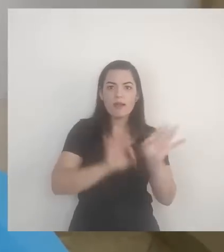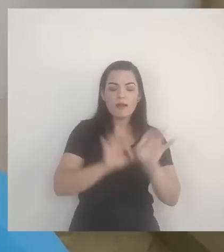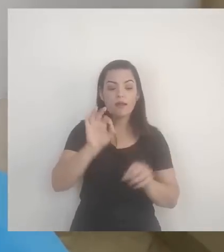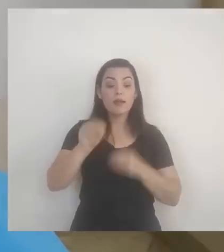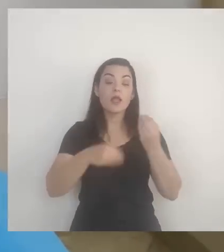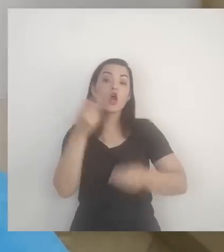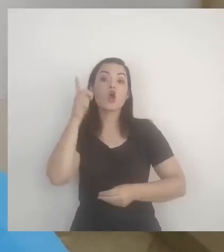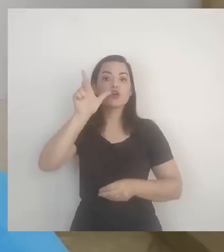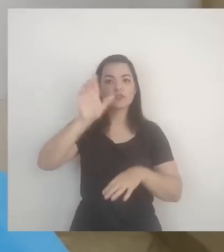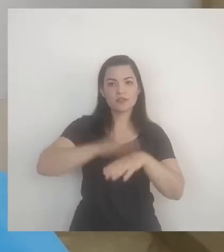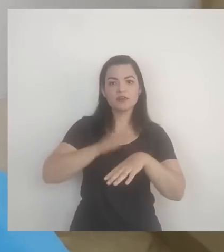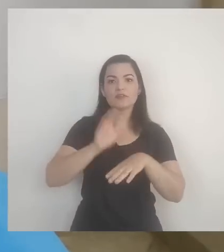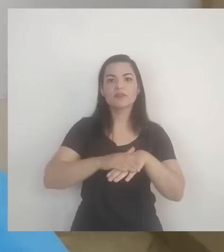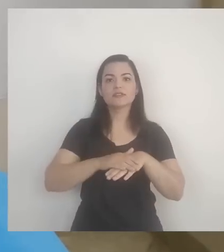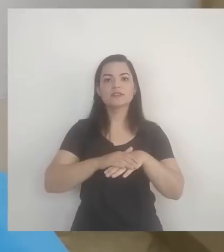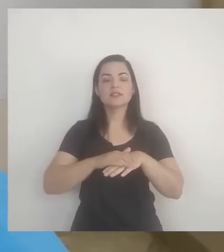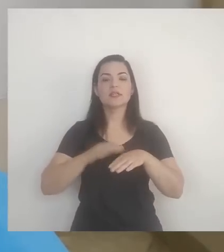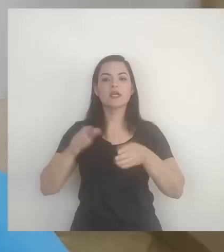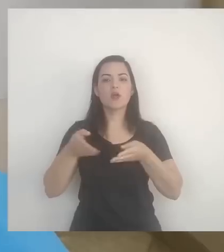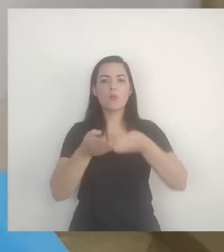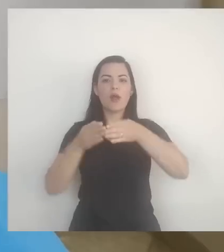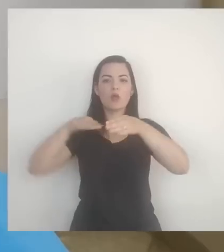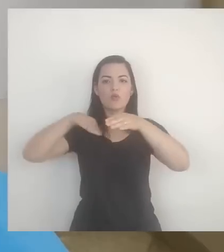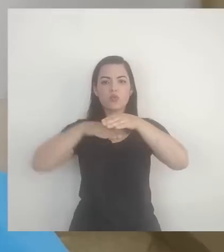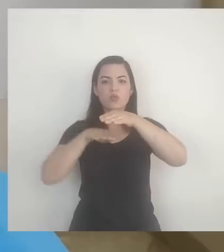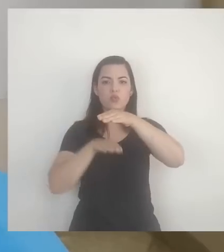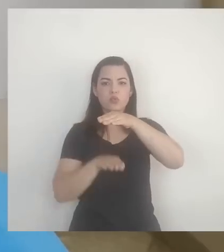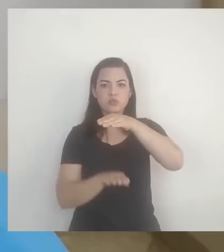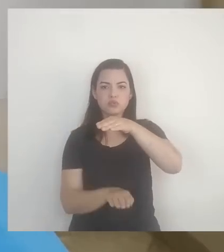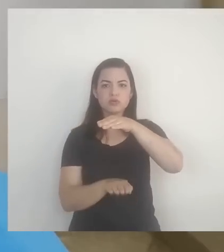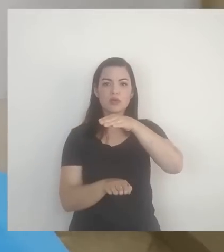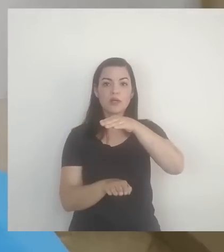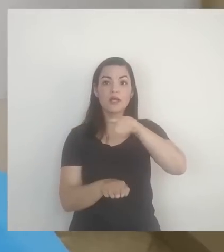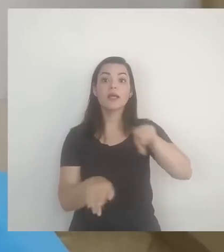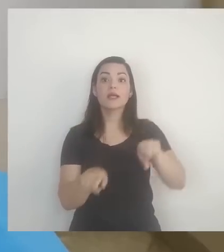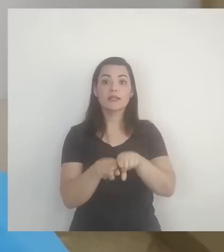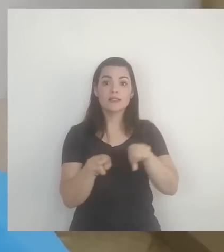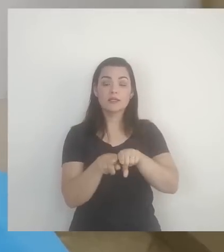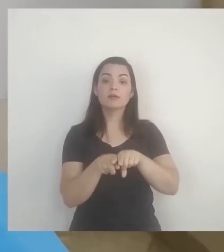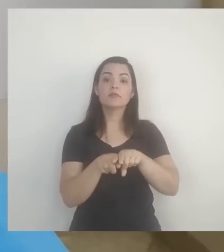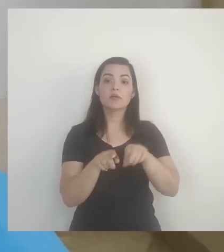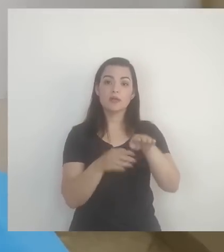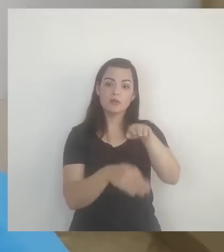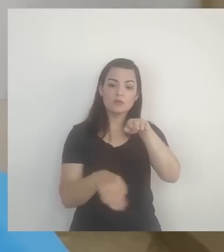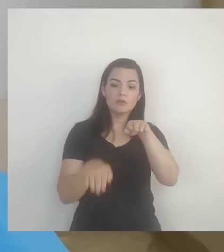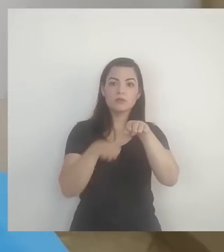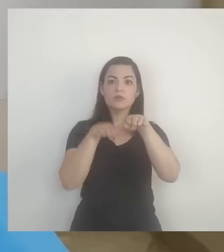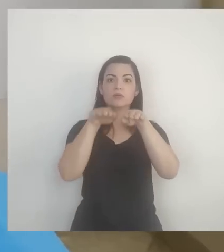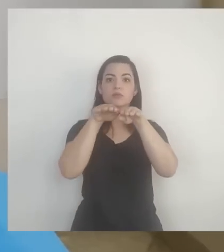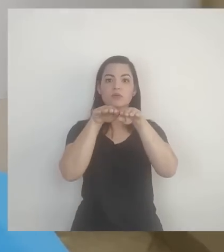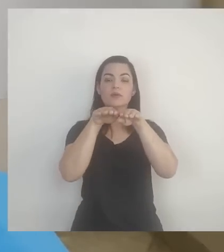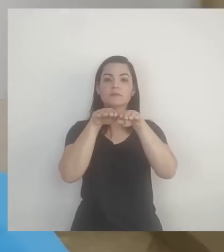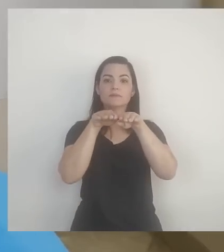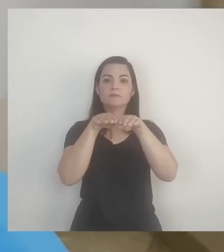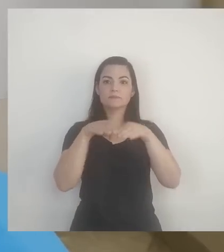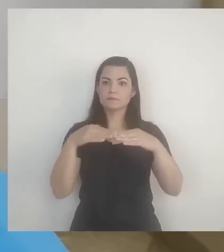o submarino pudesse imergir, afundar na água e ele pudesse